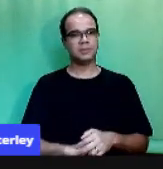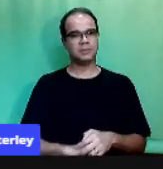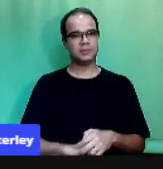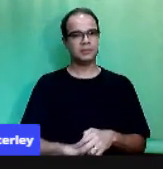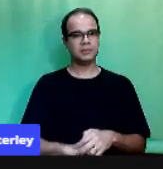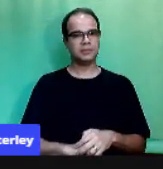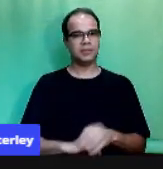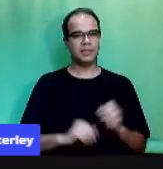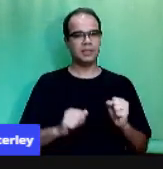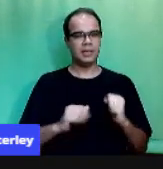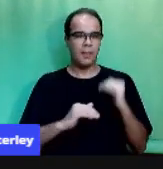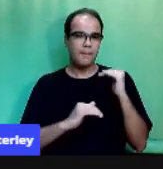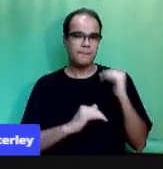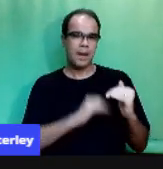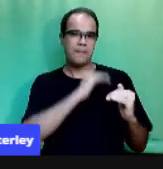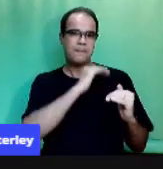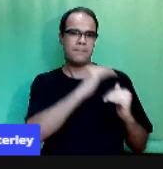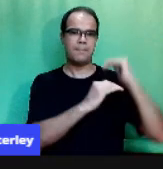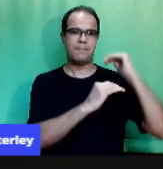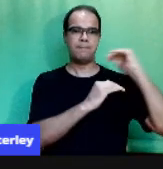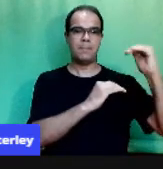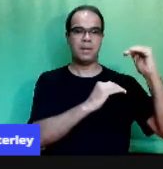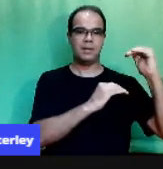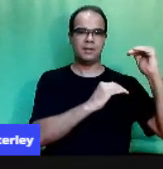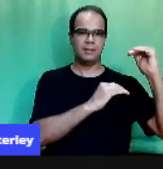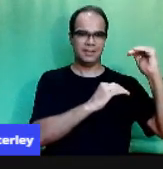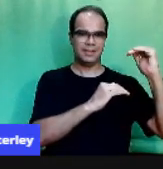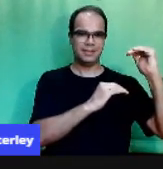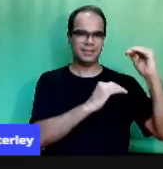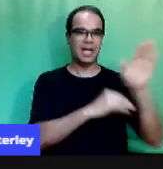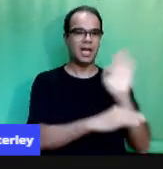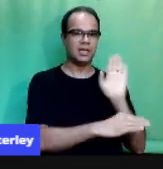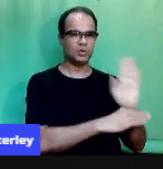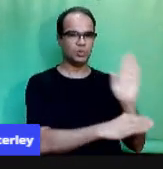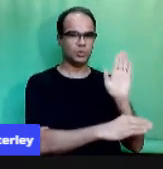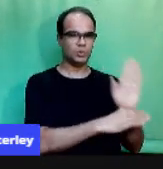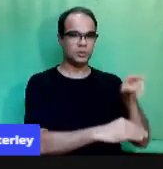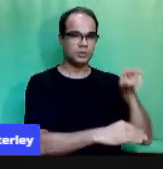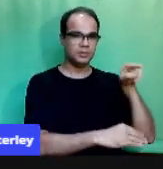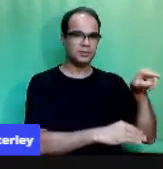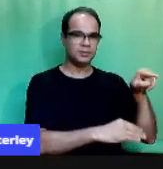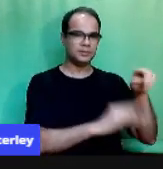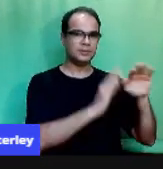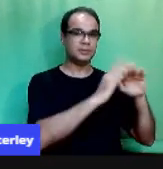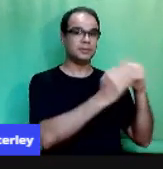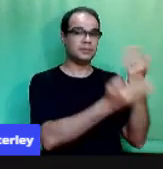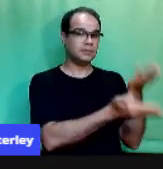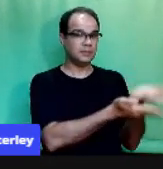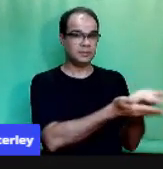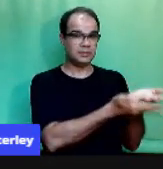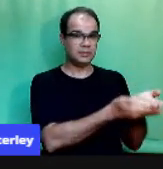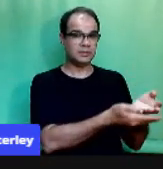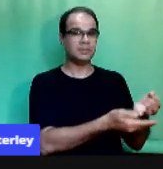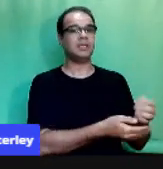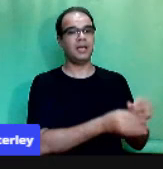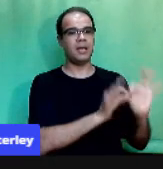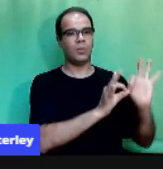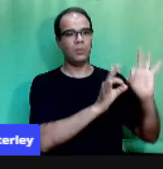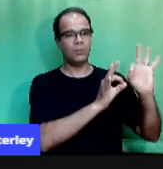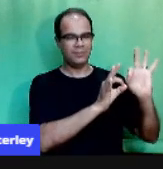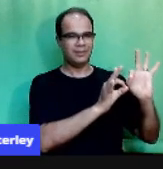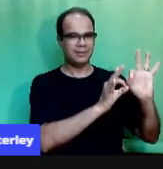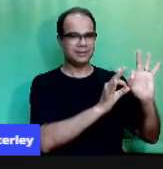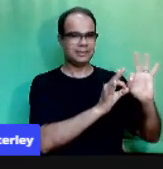forma, alavancar do trabalho remoto em direção a uma educação à distância